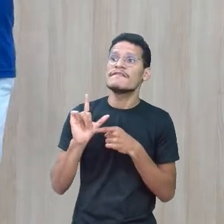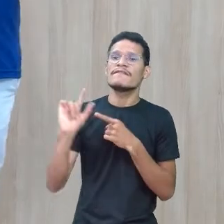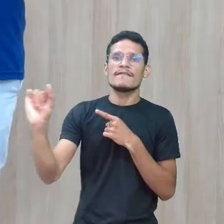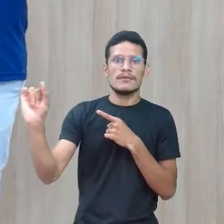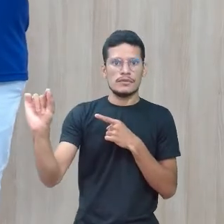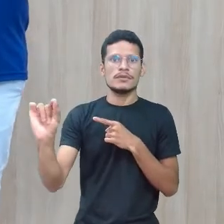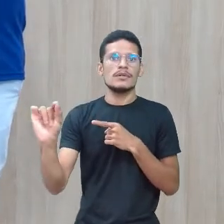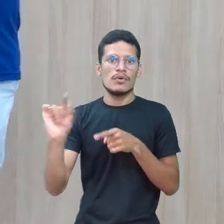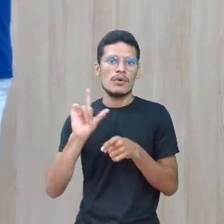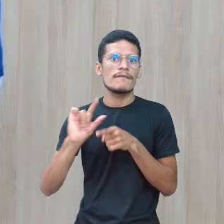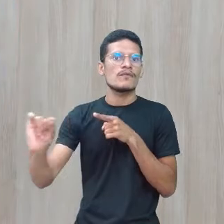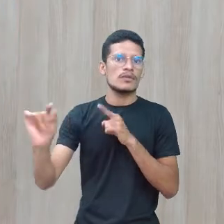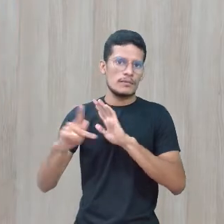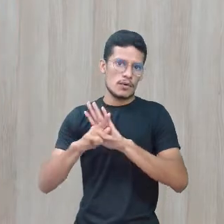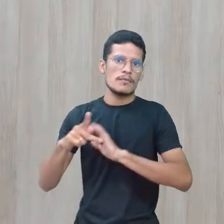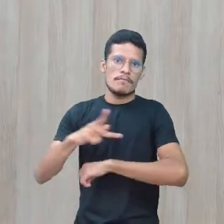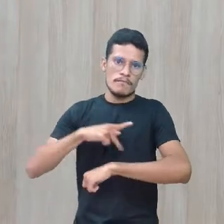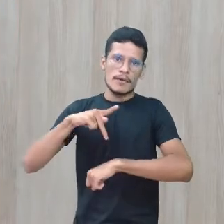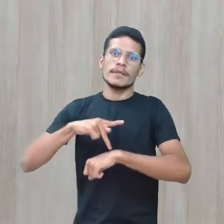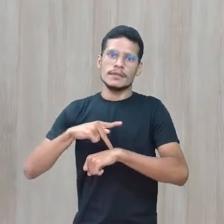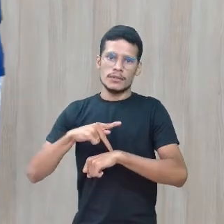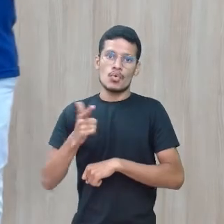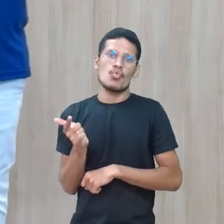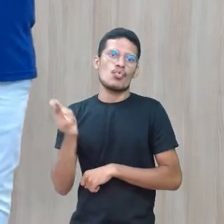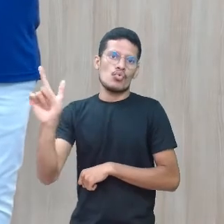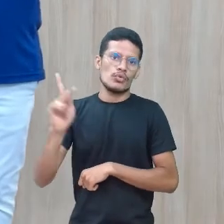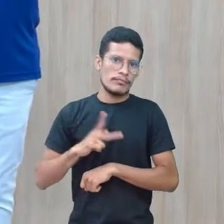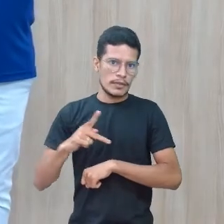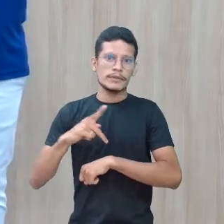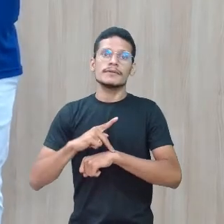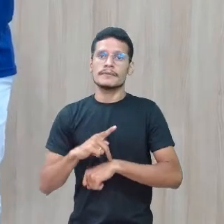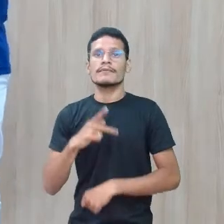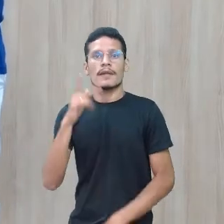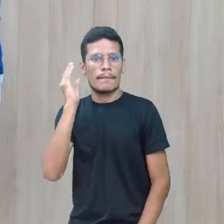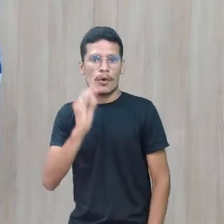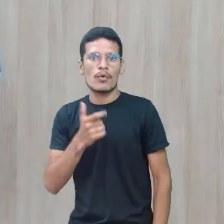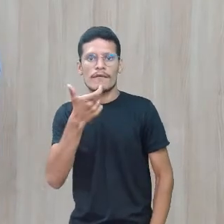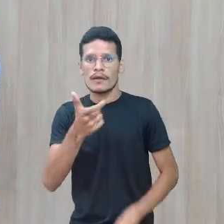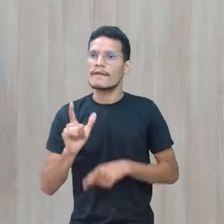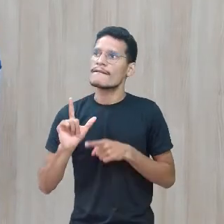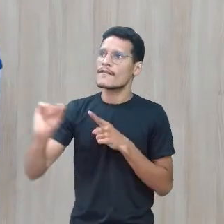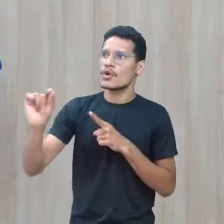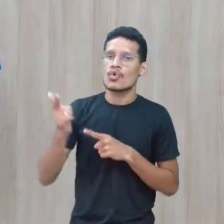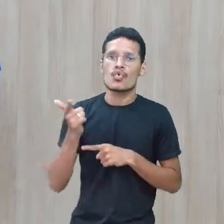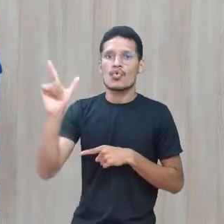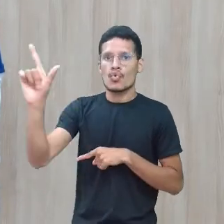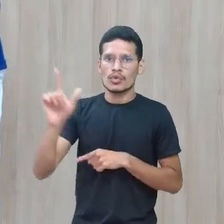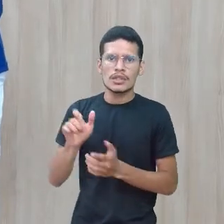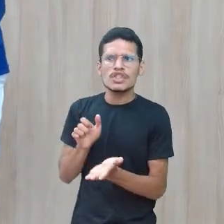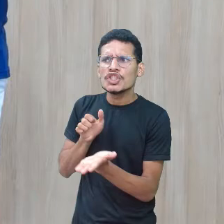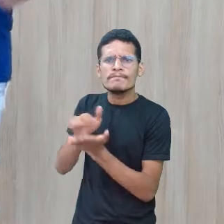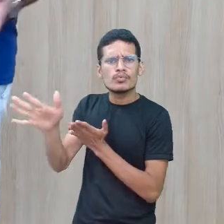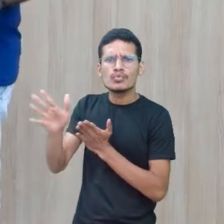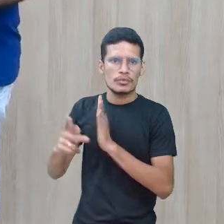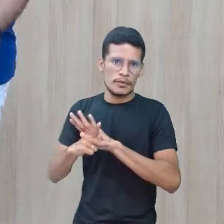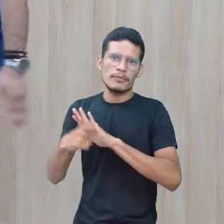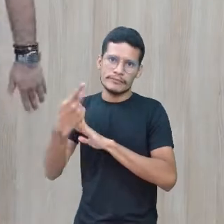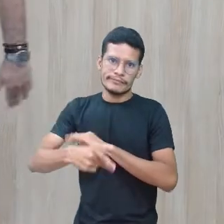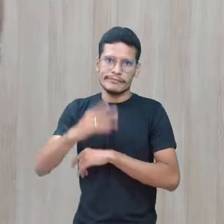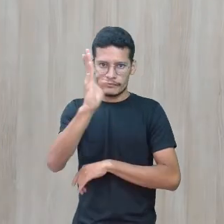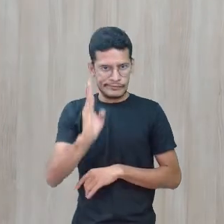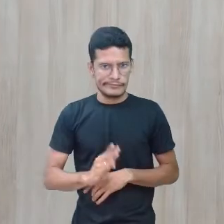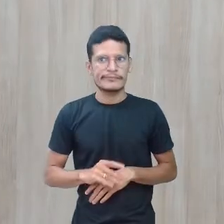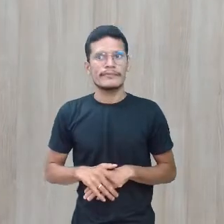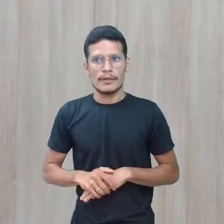se retirar do país. Então, Paulo Freire ele foi exilado, ele foi, em outras palavras, foi expulso, né, do